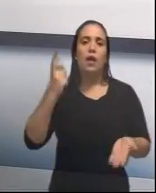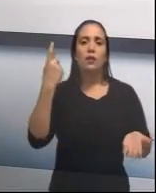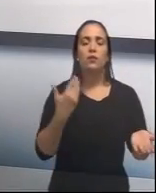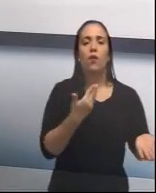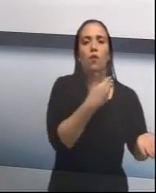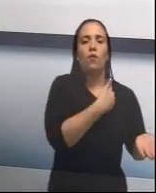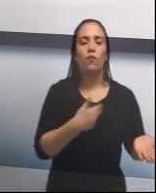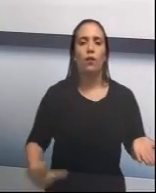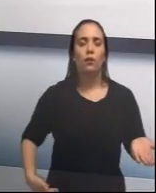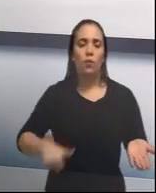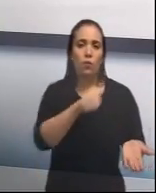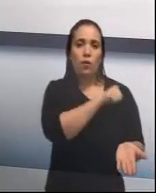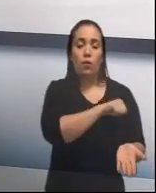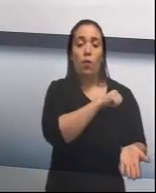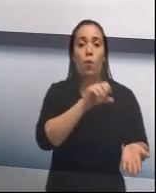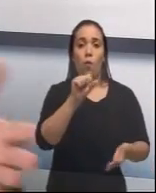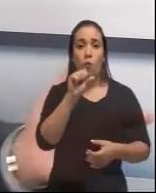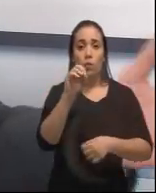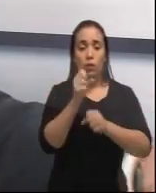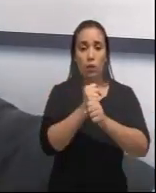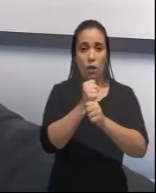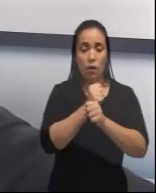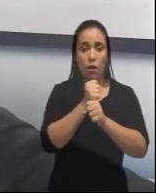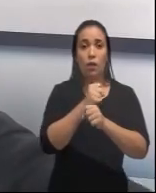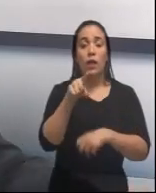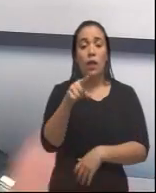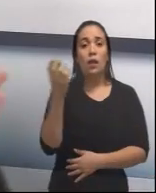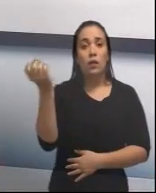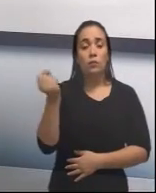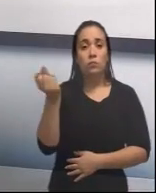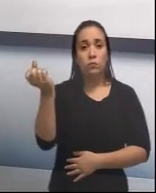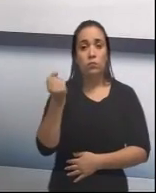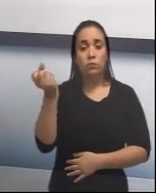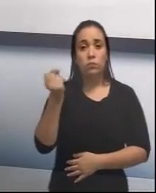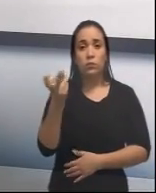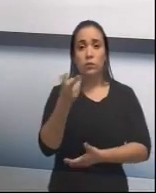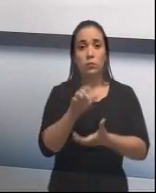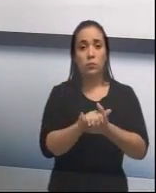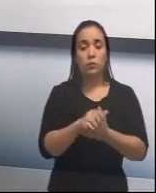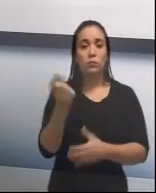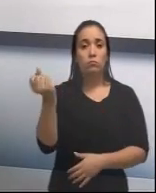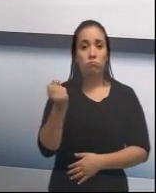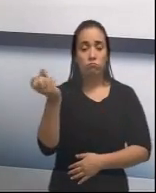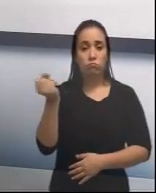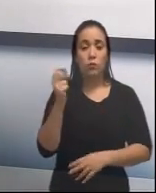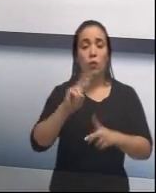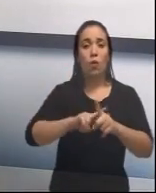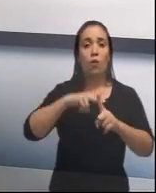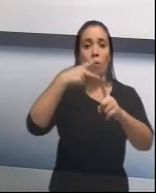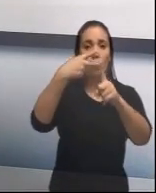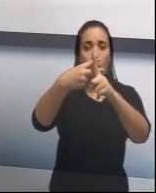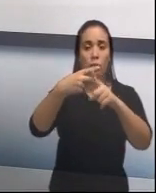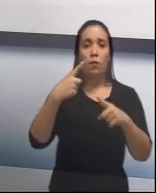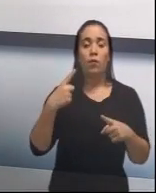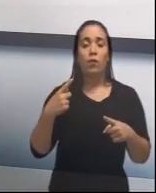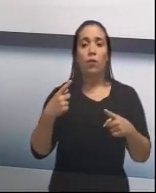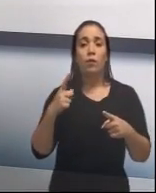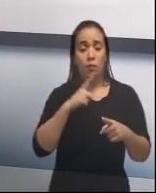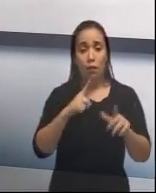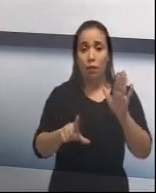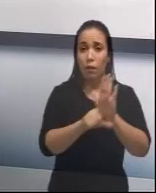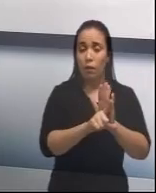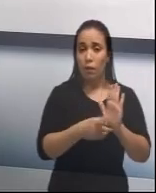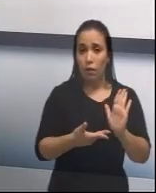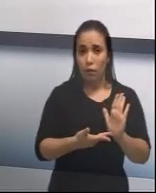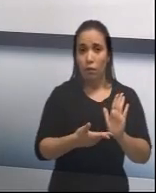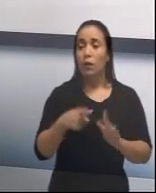Rio, a 80 anos de cadeia, recebe a pensão do dobrado, ele e a mulher, porque diz o seguinte, não importa se é imoral, é legal. E